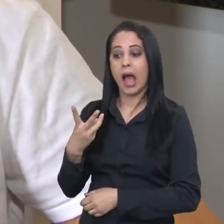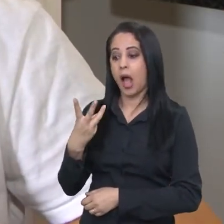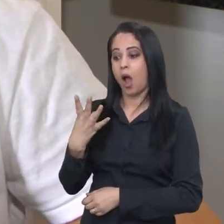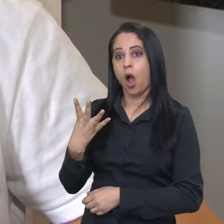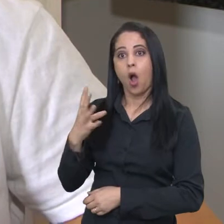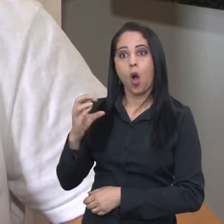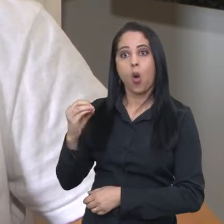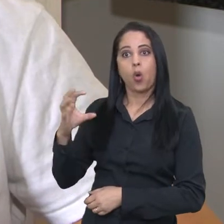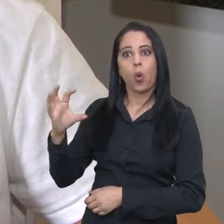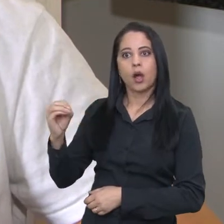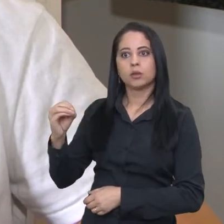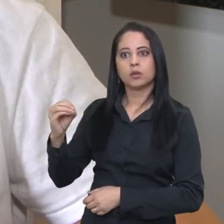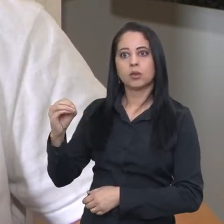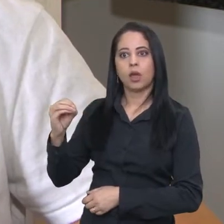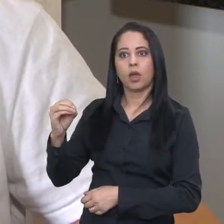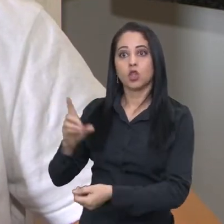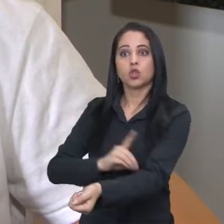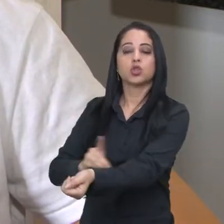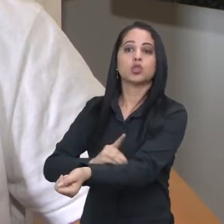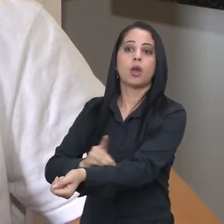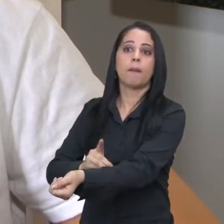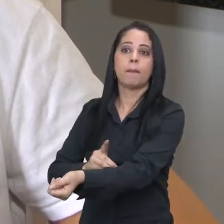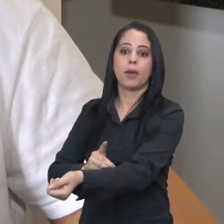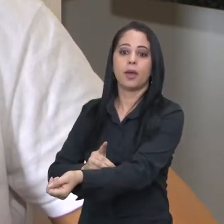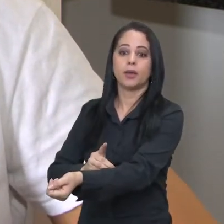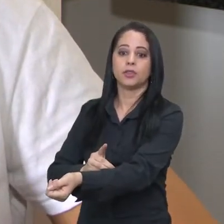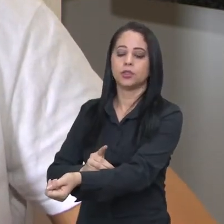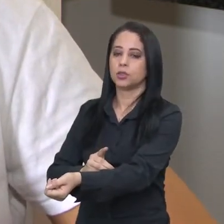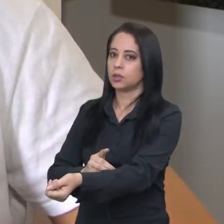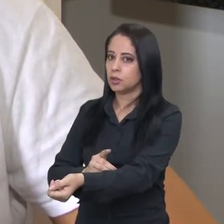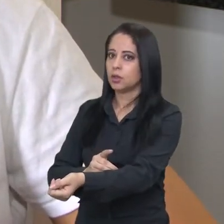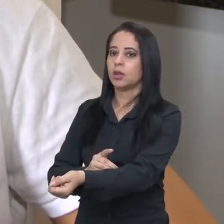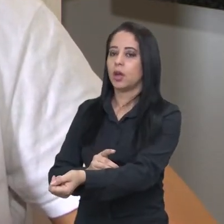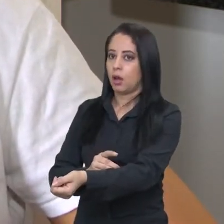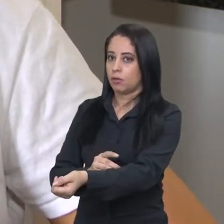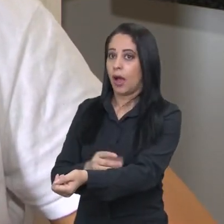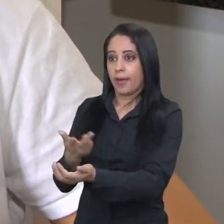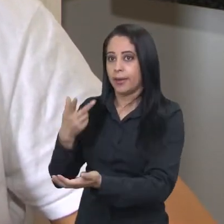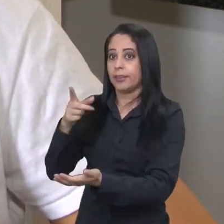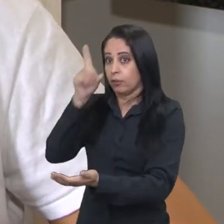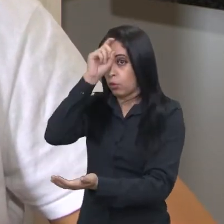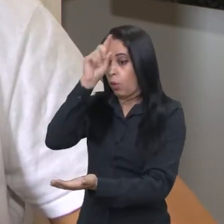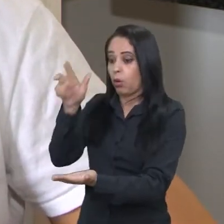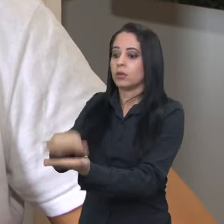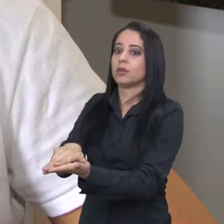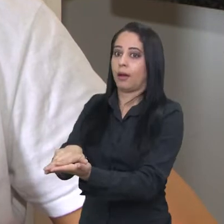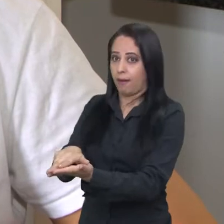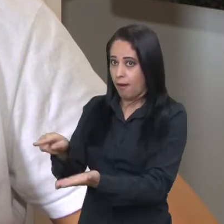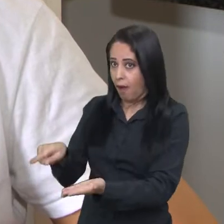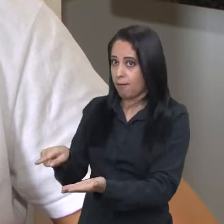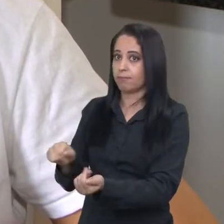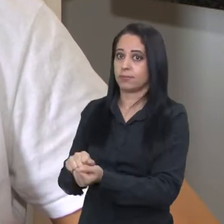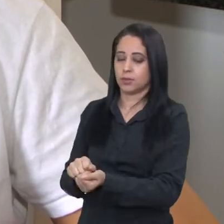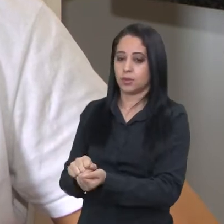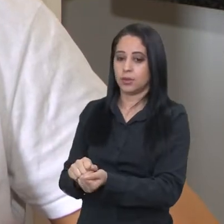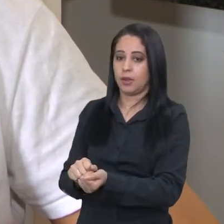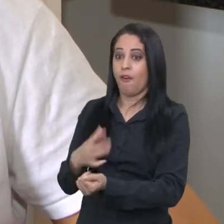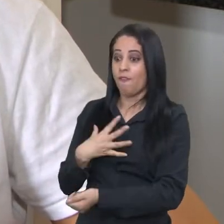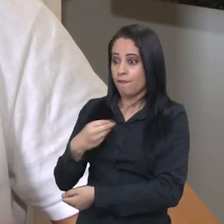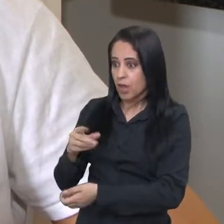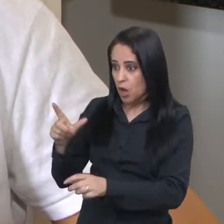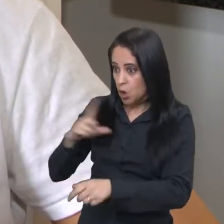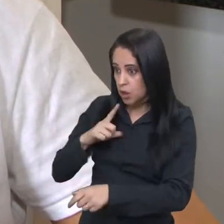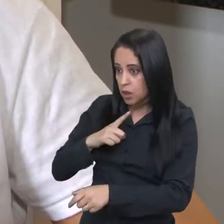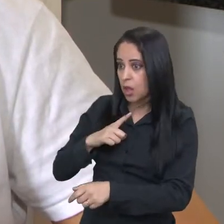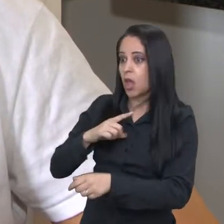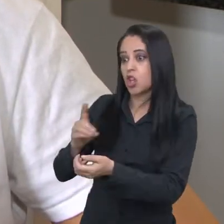400. De lá ele já não saiu. De lá eles já me orientam. Olha, mãe, ele não pode sair. Seu filho tem